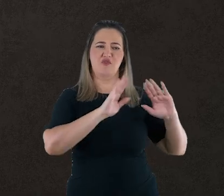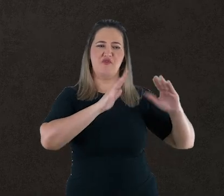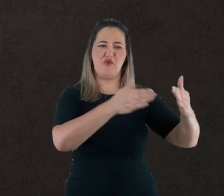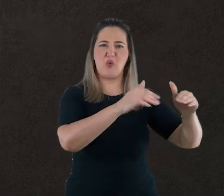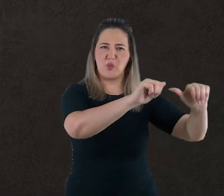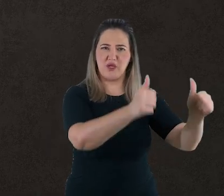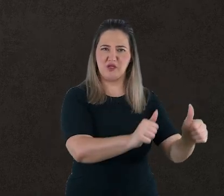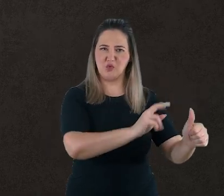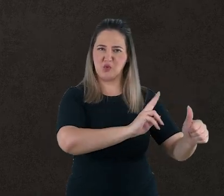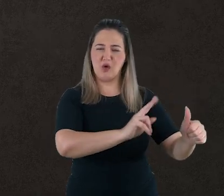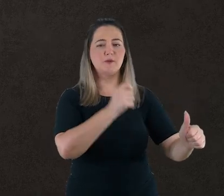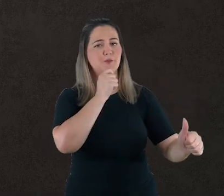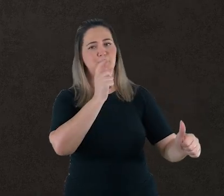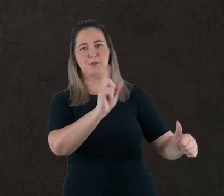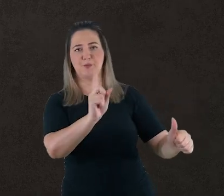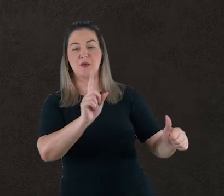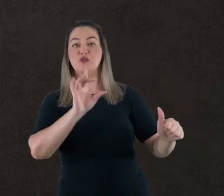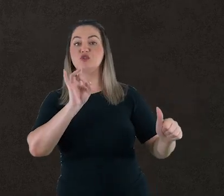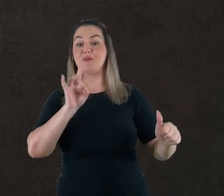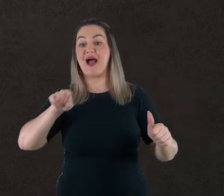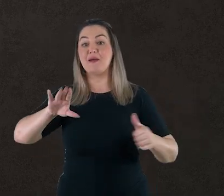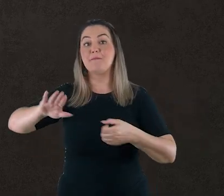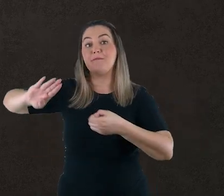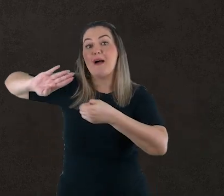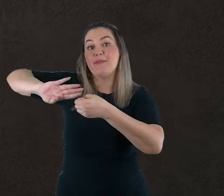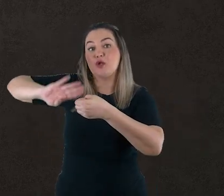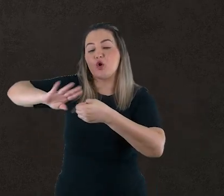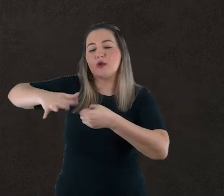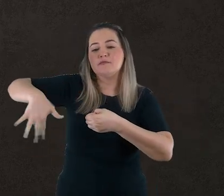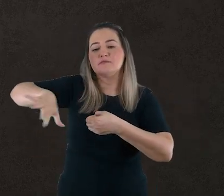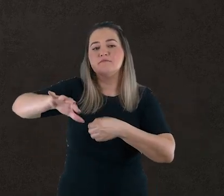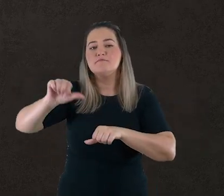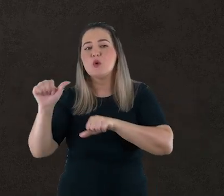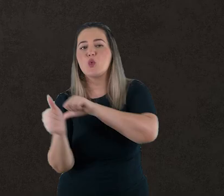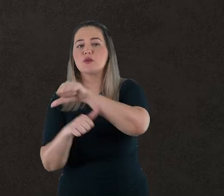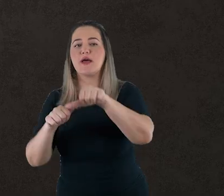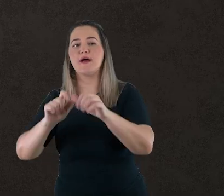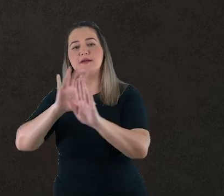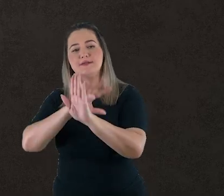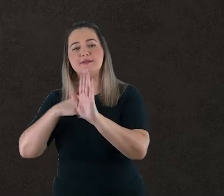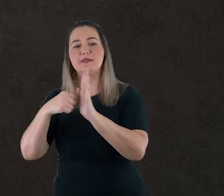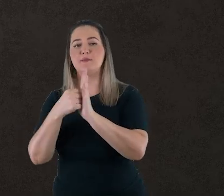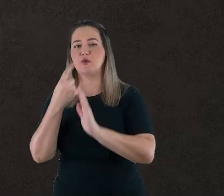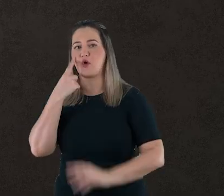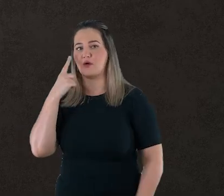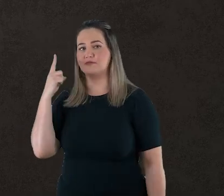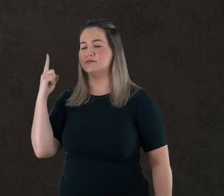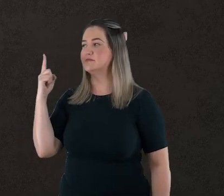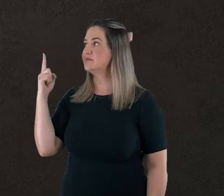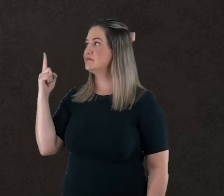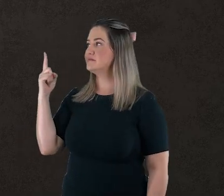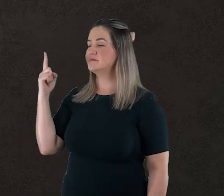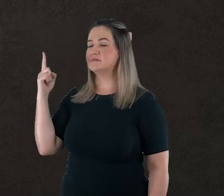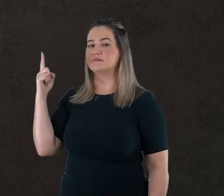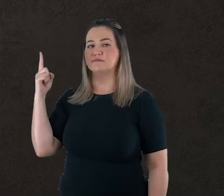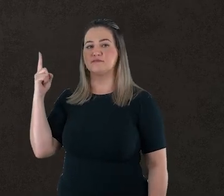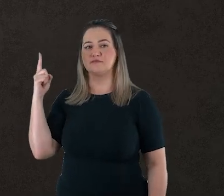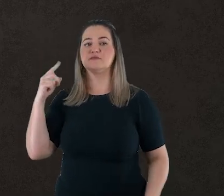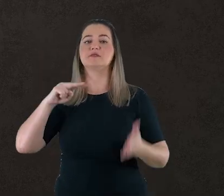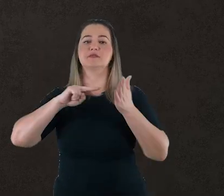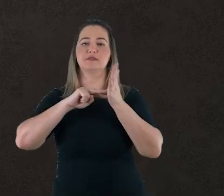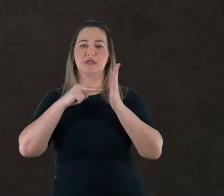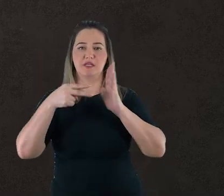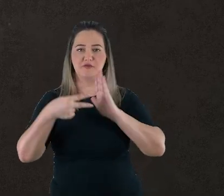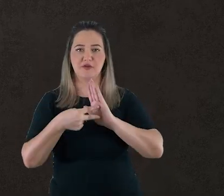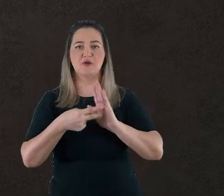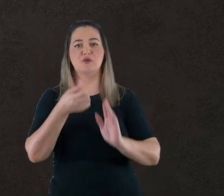Babilônia era. Os babilônios simplesmente redefiniram o símbolo desta forma, preservando assim o significado